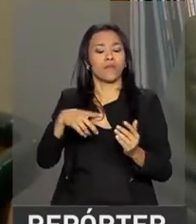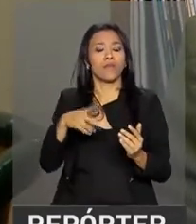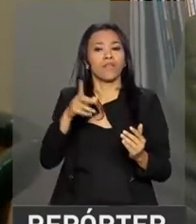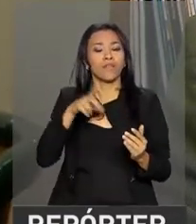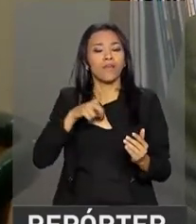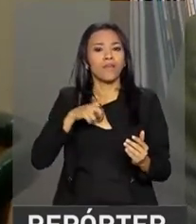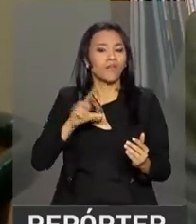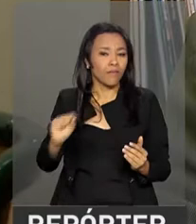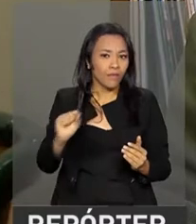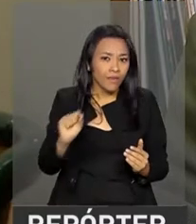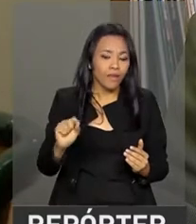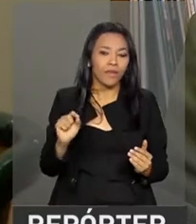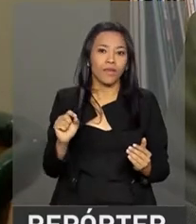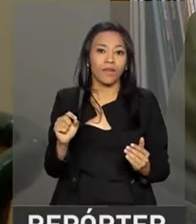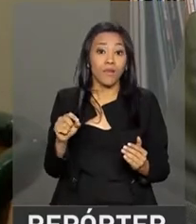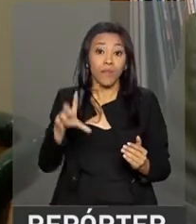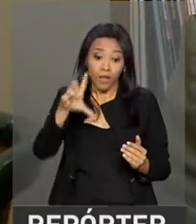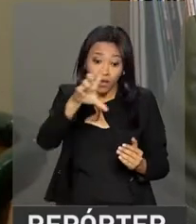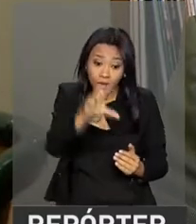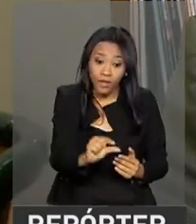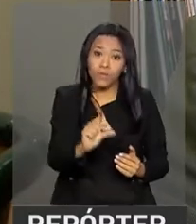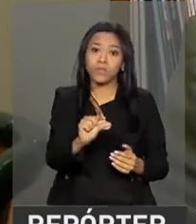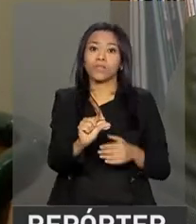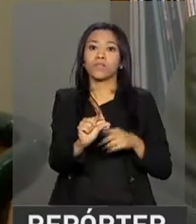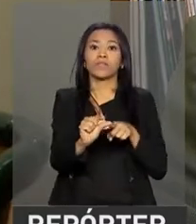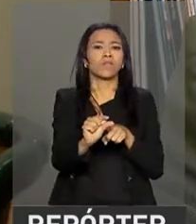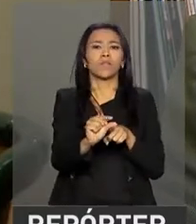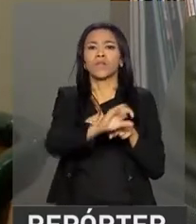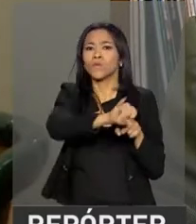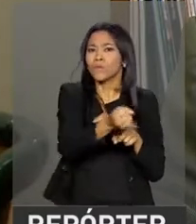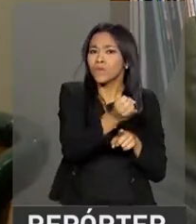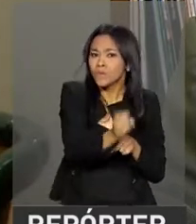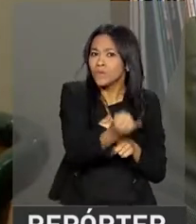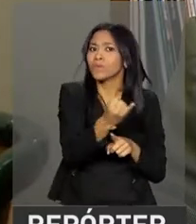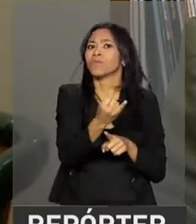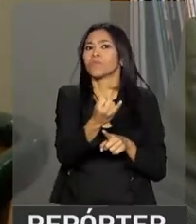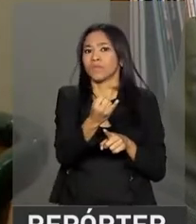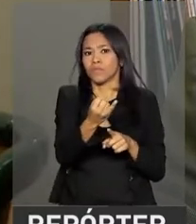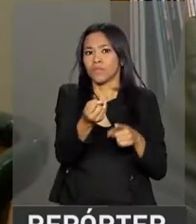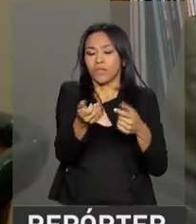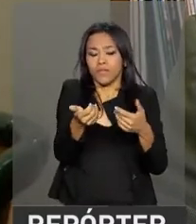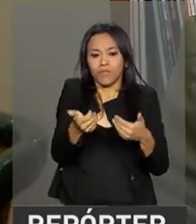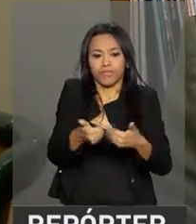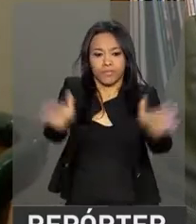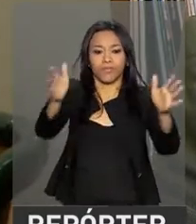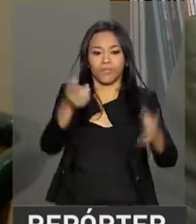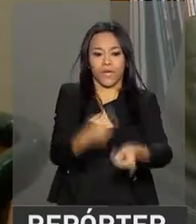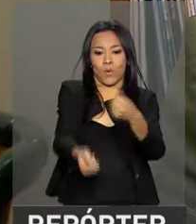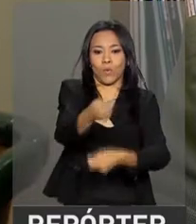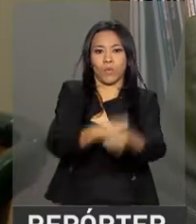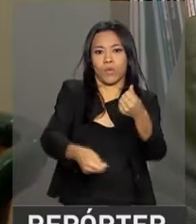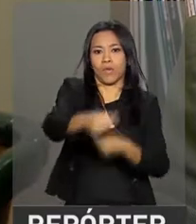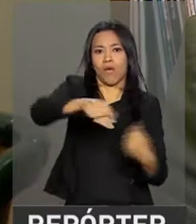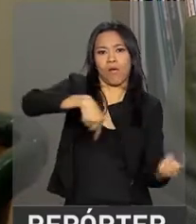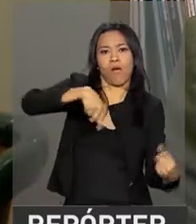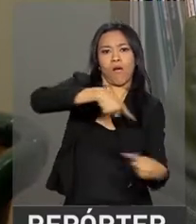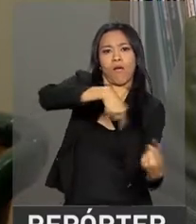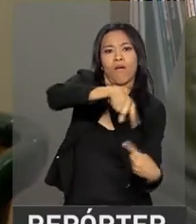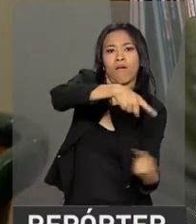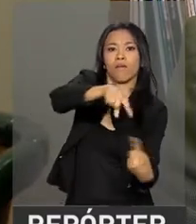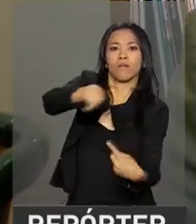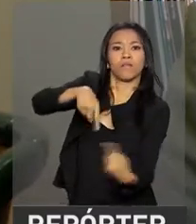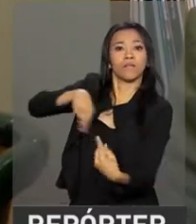há um espaço grande para reduzir fortemente a taxa de juro e destravar a economia e com isso proporcionar